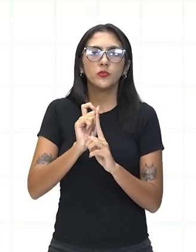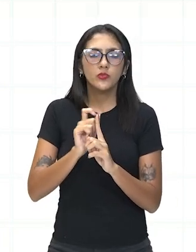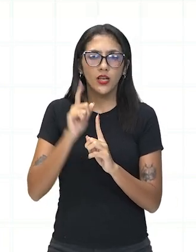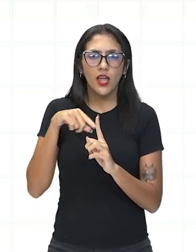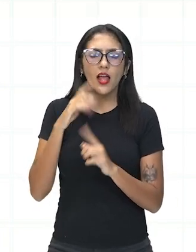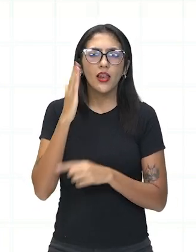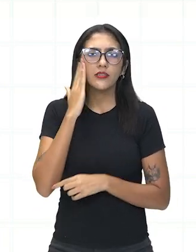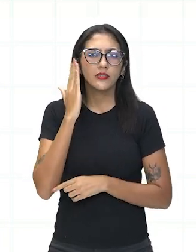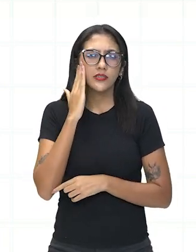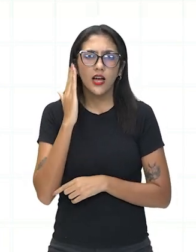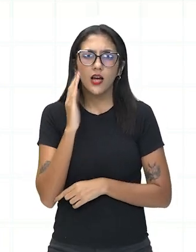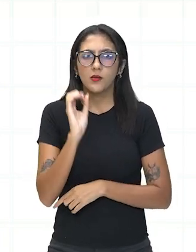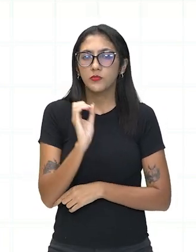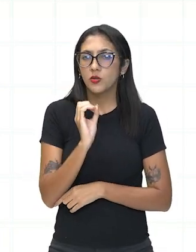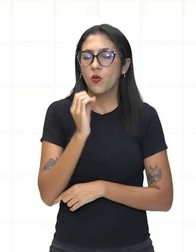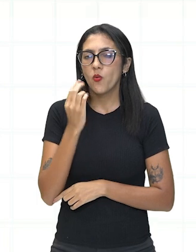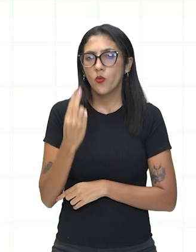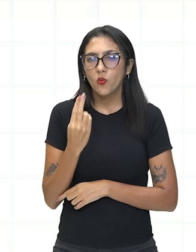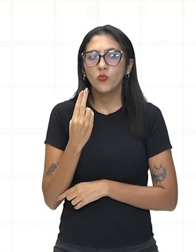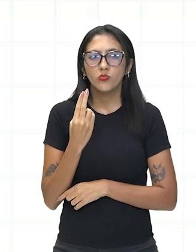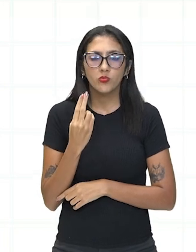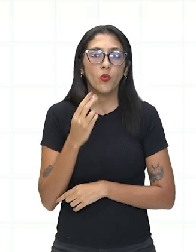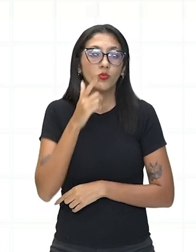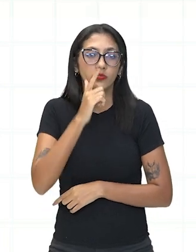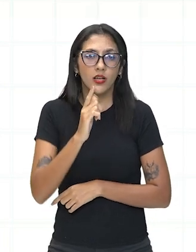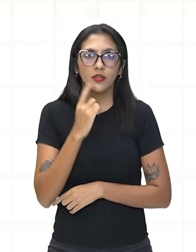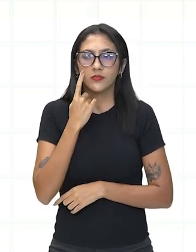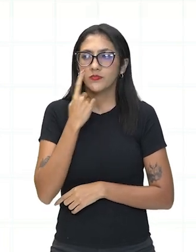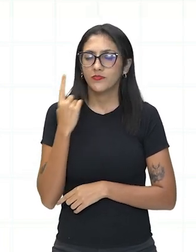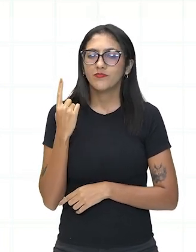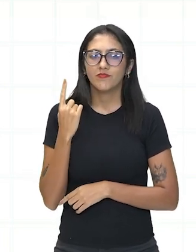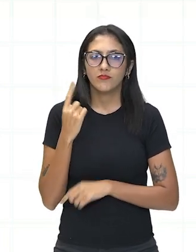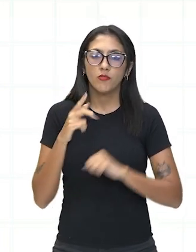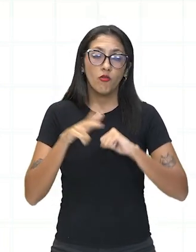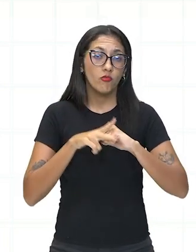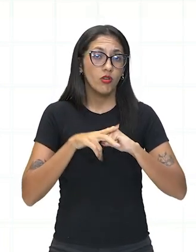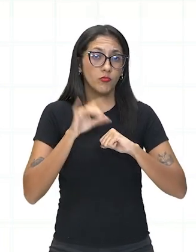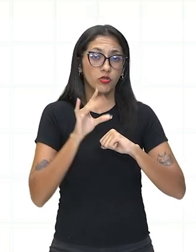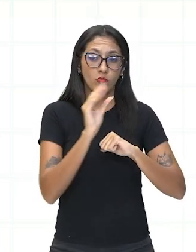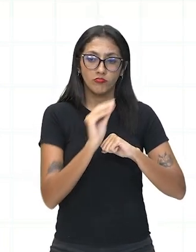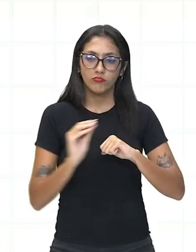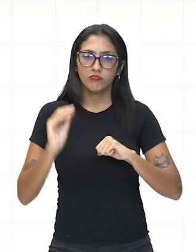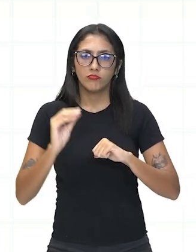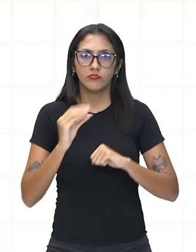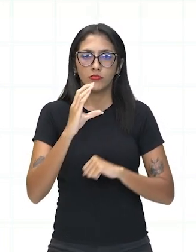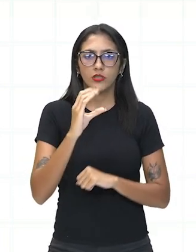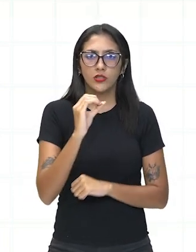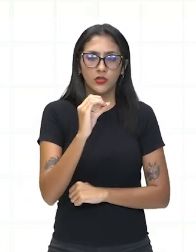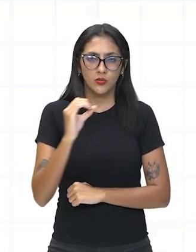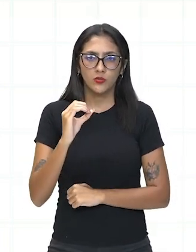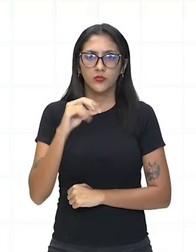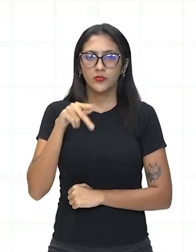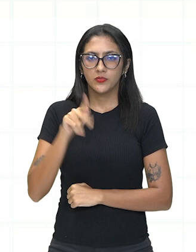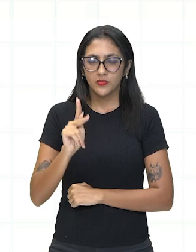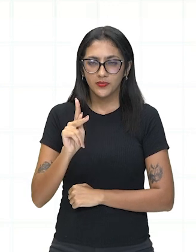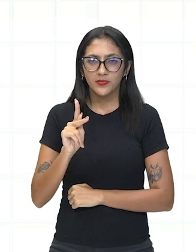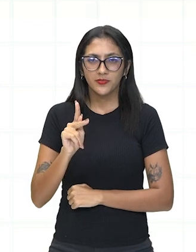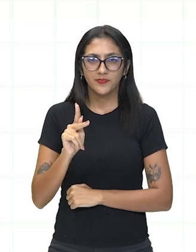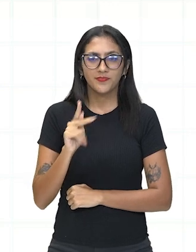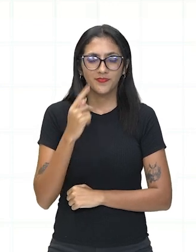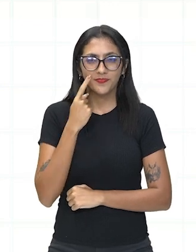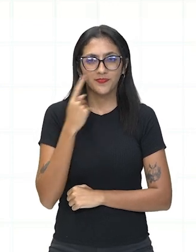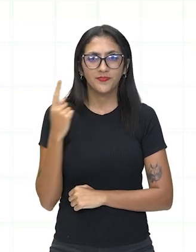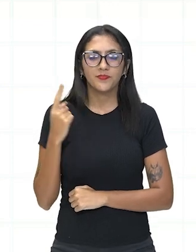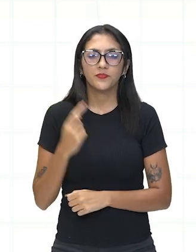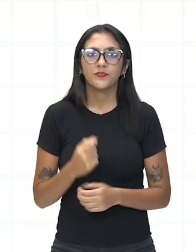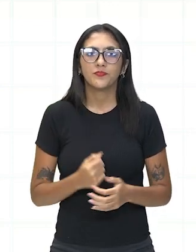consegue cozinhar. O verbo cozinhar aqui está, ó, cook. Então, eu só faço acrescentar a minha frase. E aí